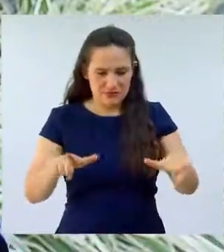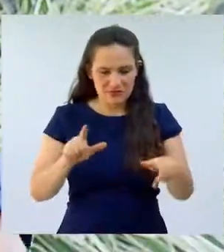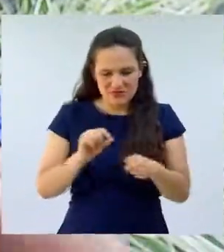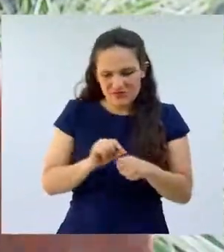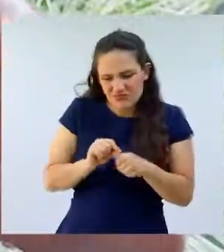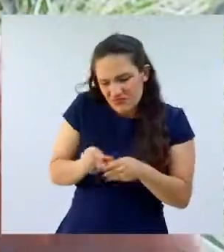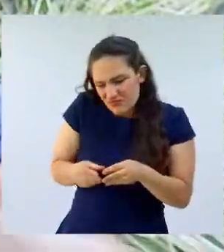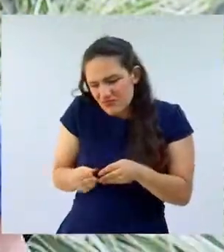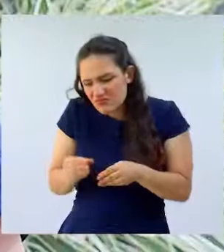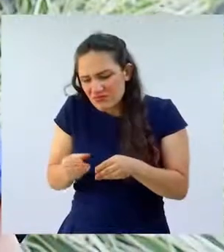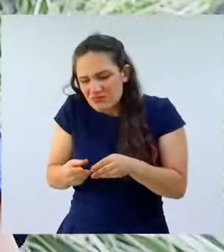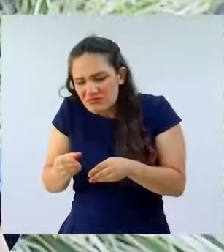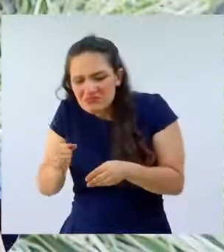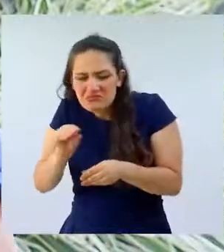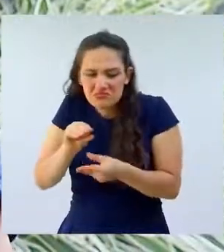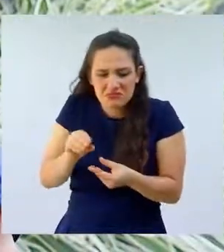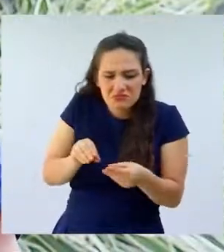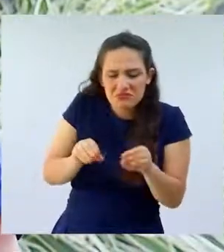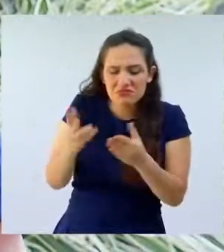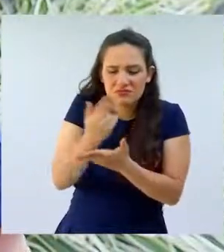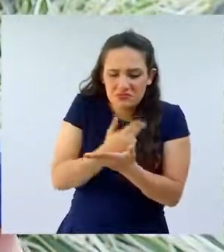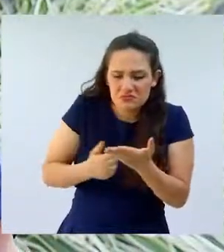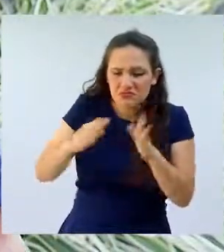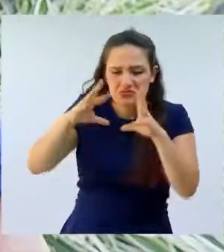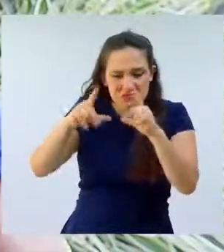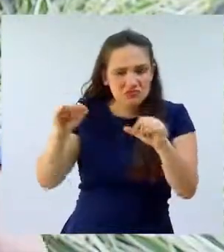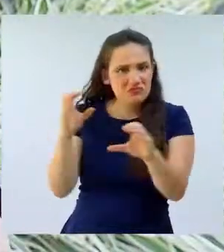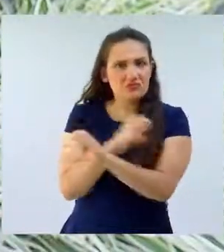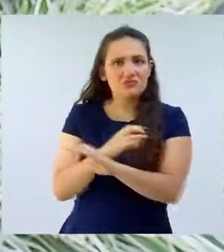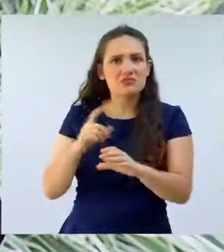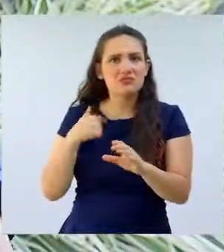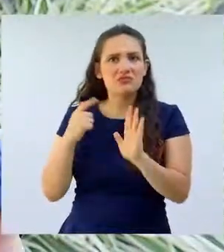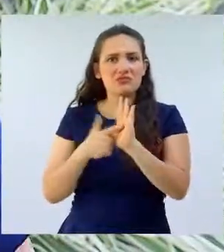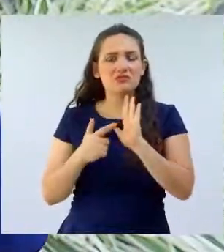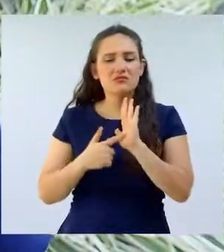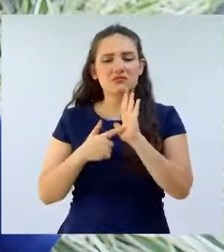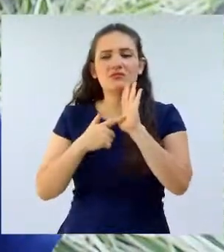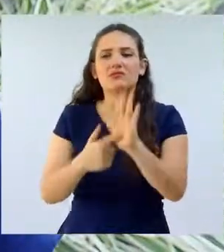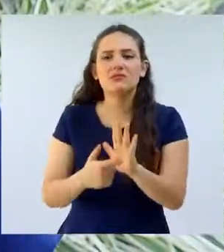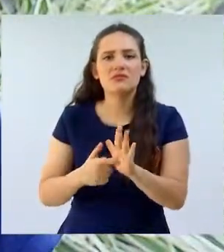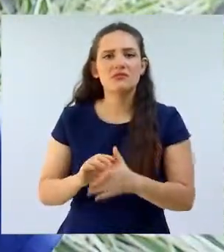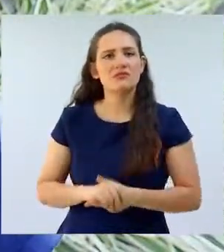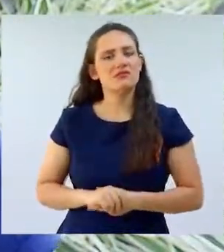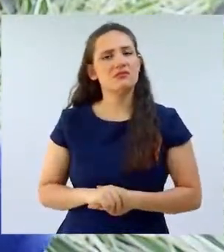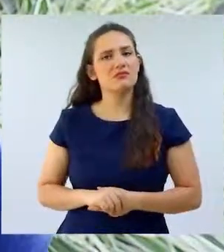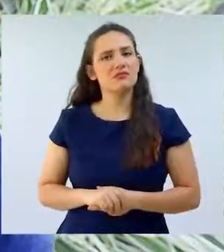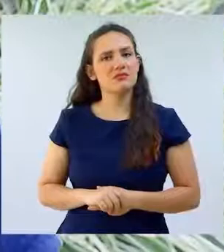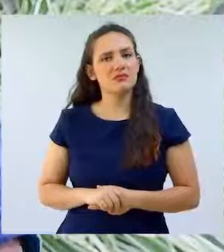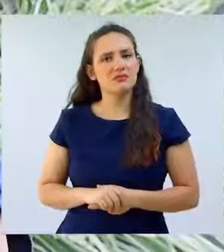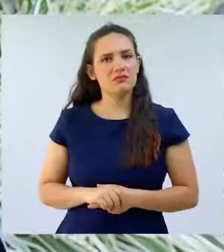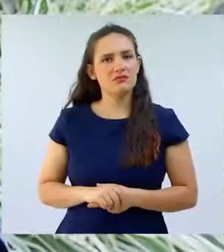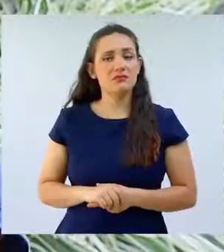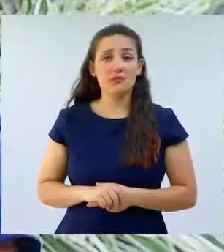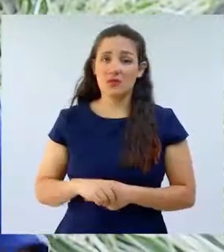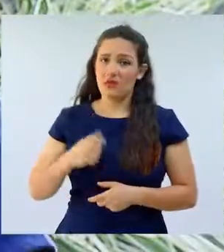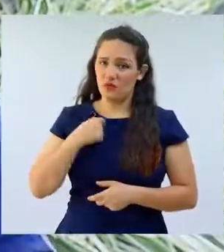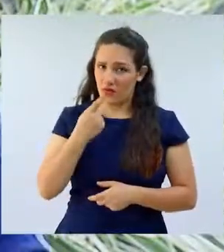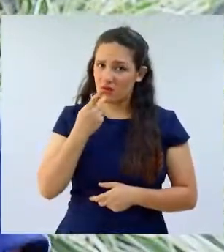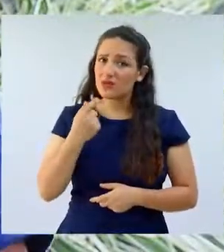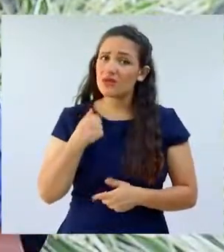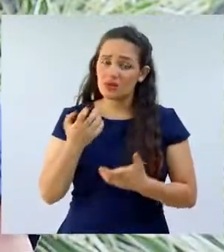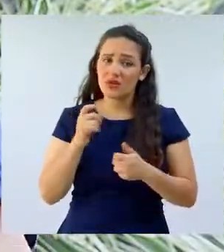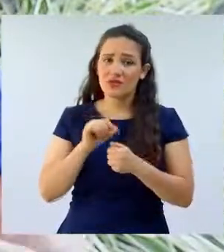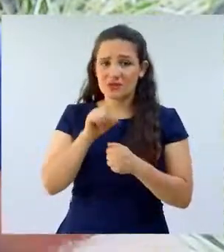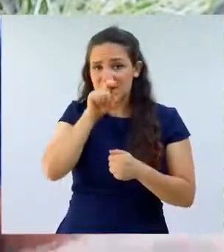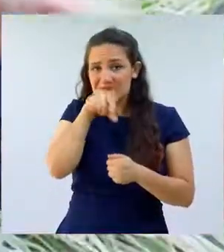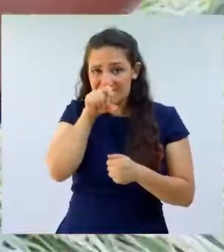eu tinha feito tudo de araminho, e tinha o desenho, tudo detalhado, tudo que eu ia fazer, quando o Juvencio me convidou, eu mostrei para ele essas maquetes, falei,